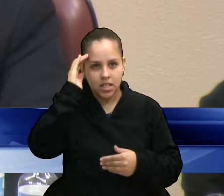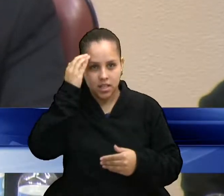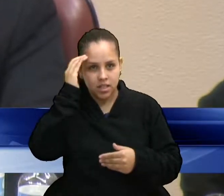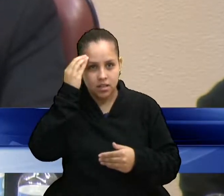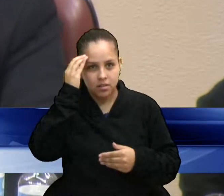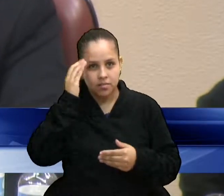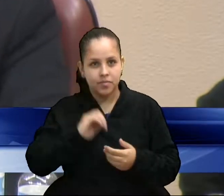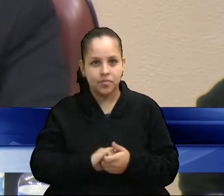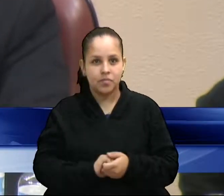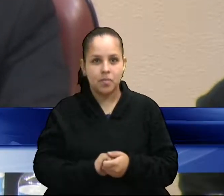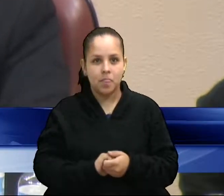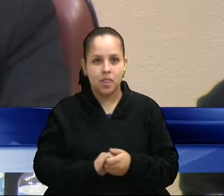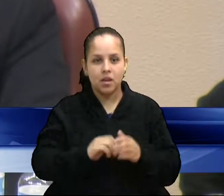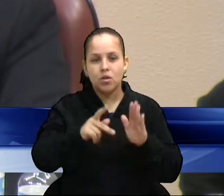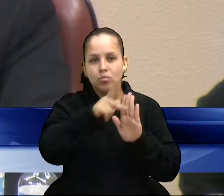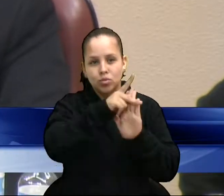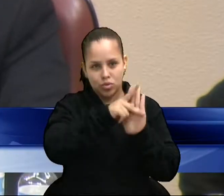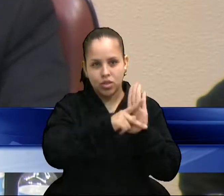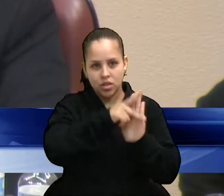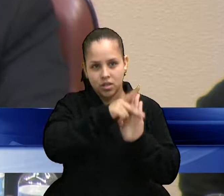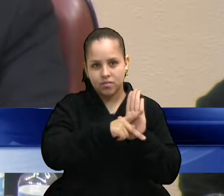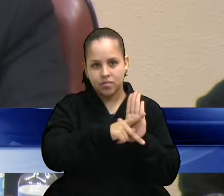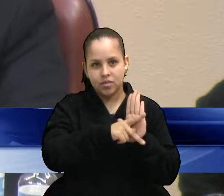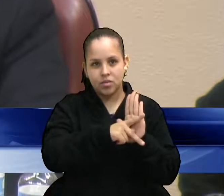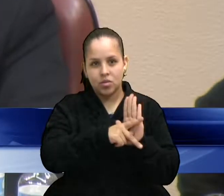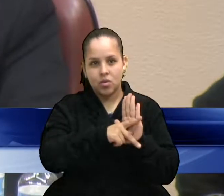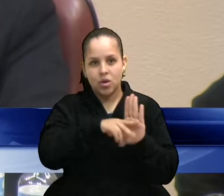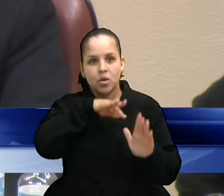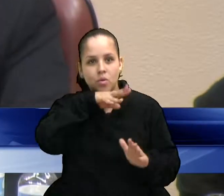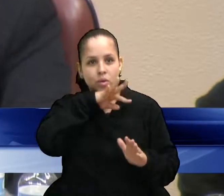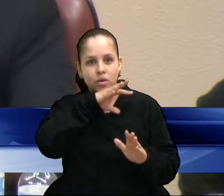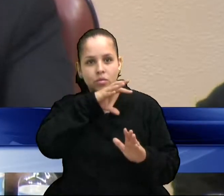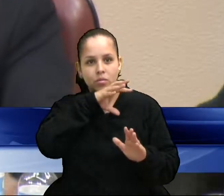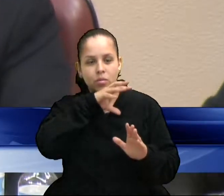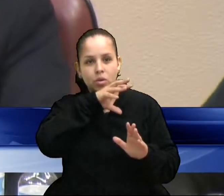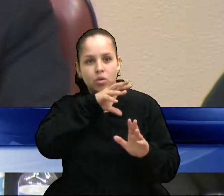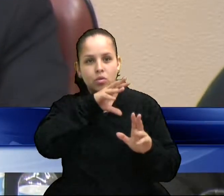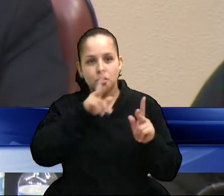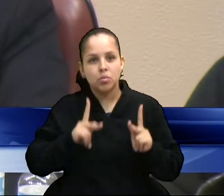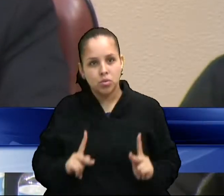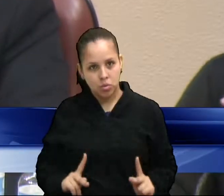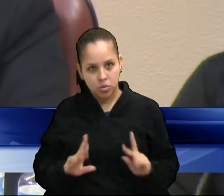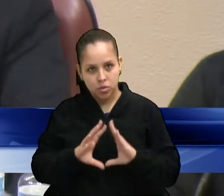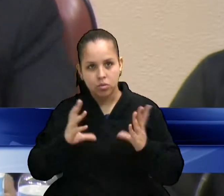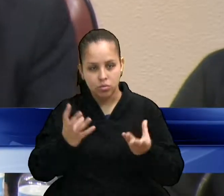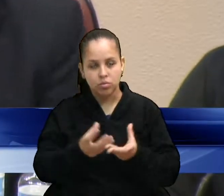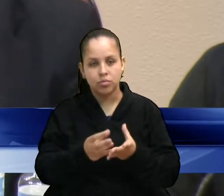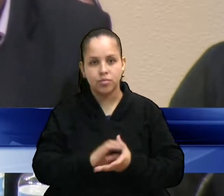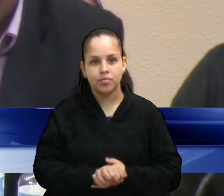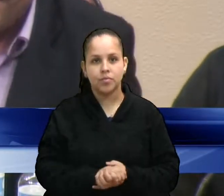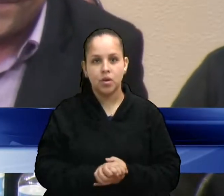né, que esse projeto for prejudicar a nossa comunidade. Obrigado a todos, uma boa audiência para todos nós.